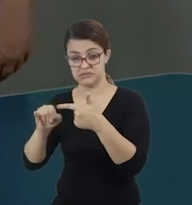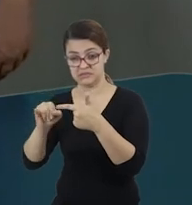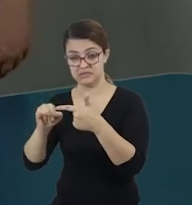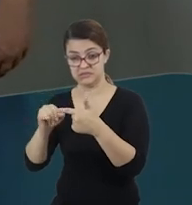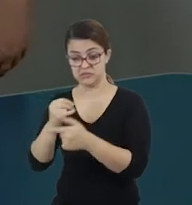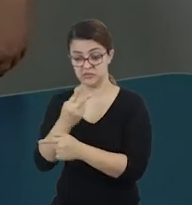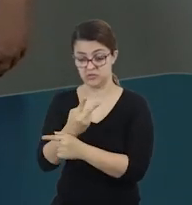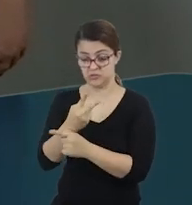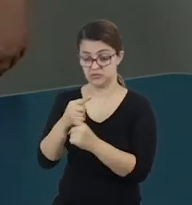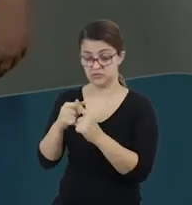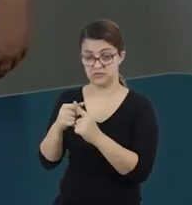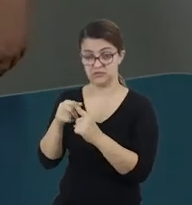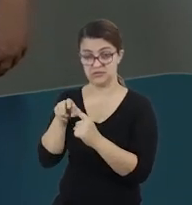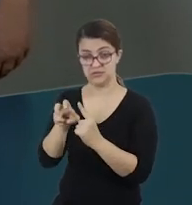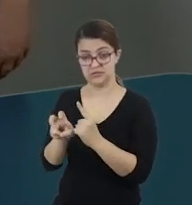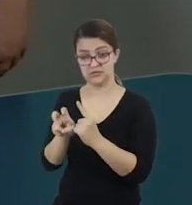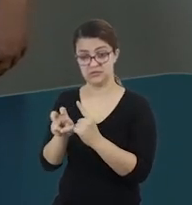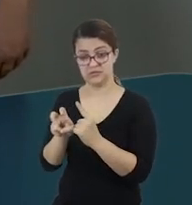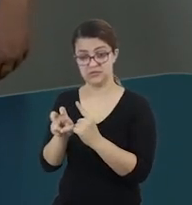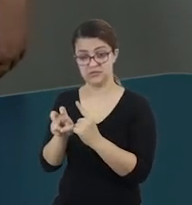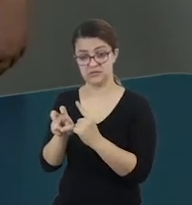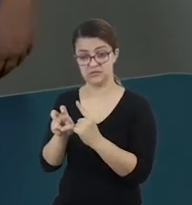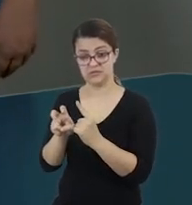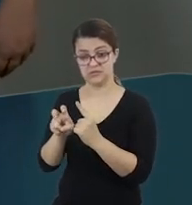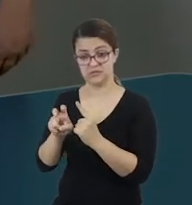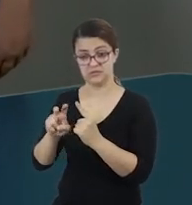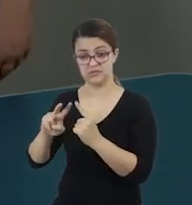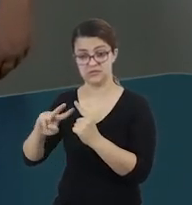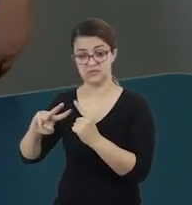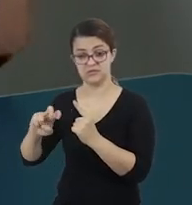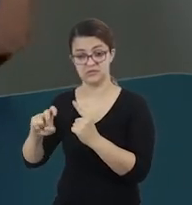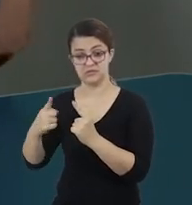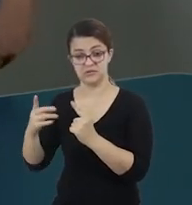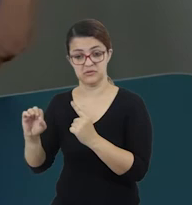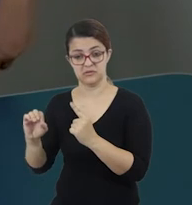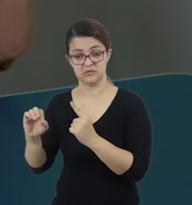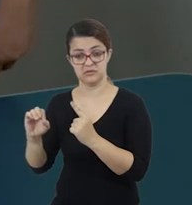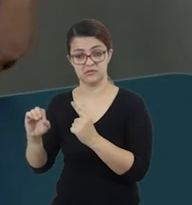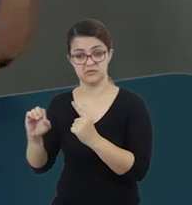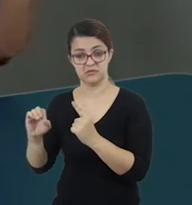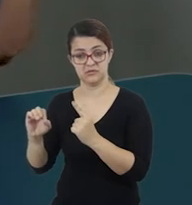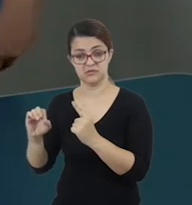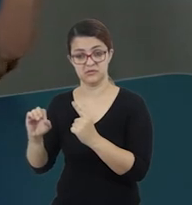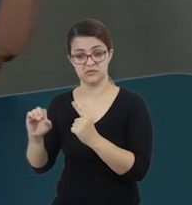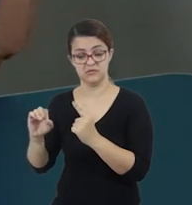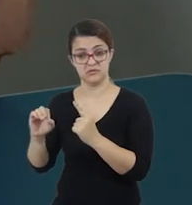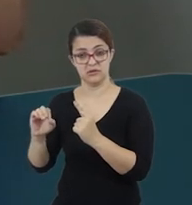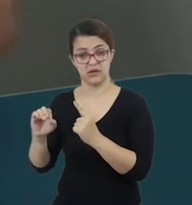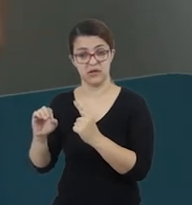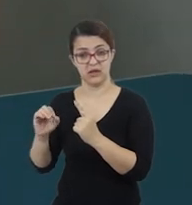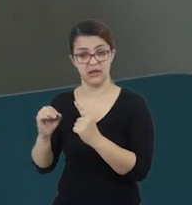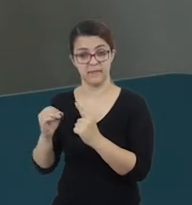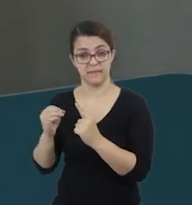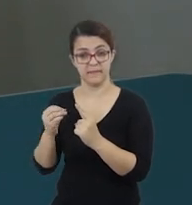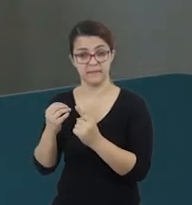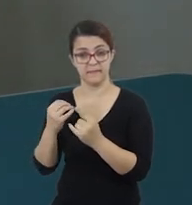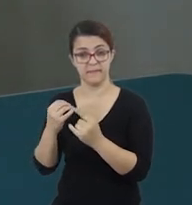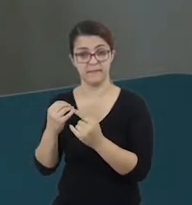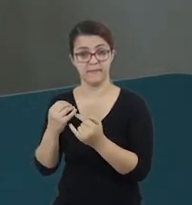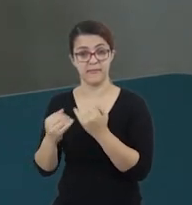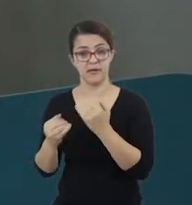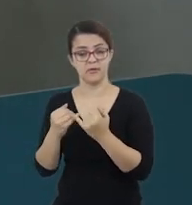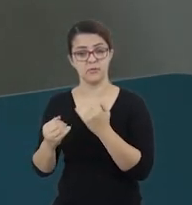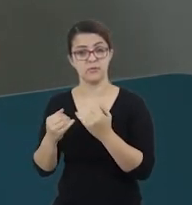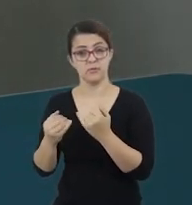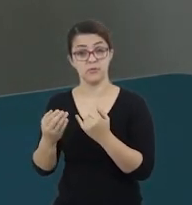Se você multiplicar o resultado vezes o 5, você vai chegar no 10. É como se você estivesse tirando a prova